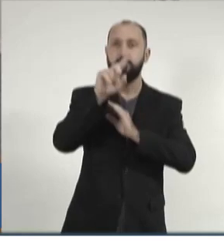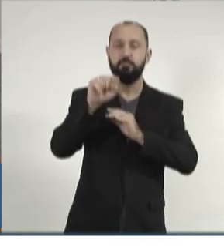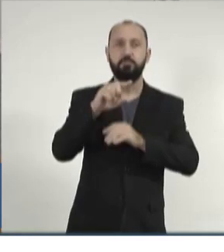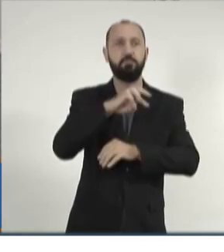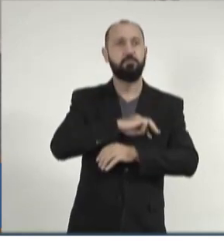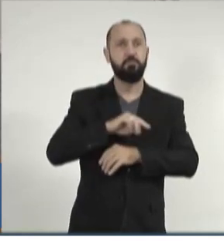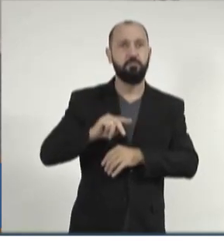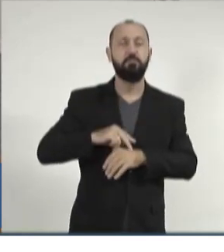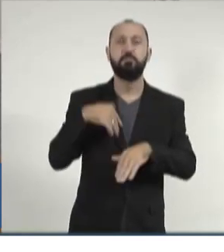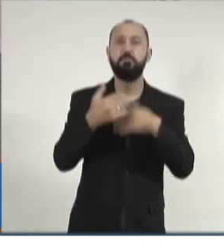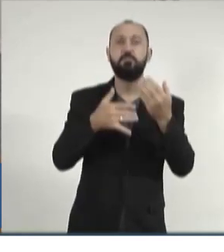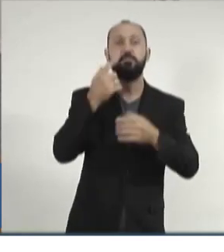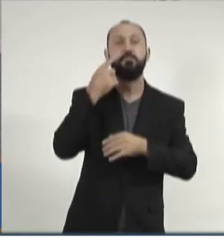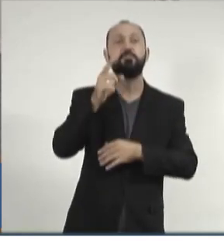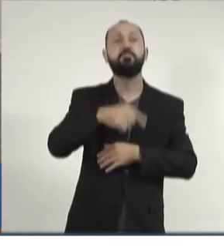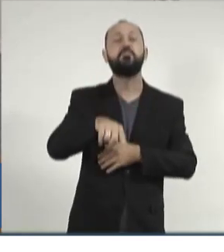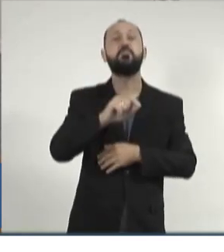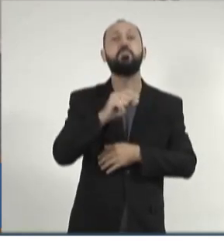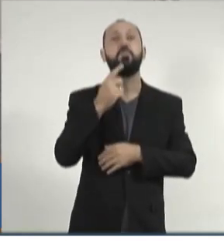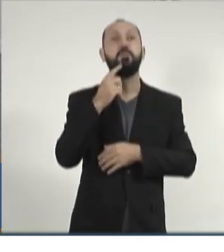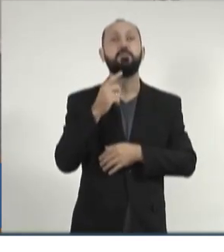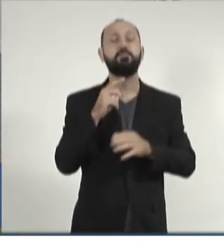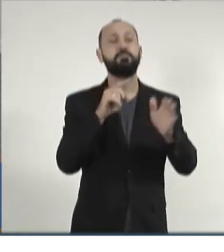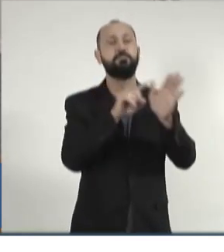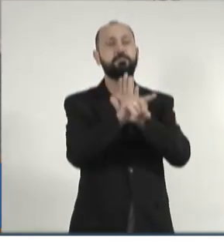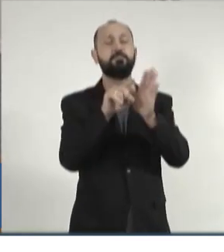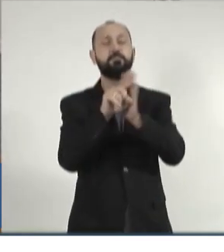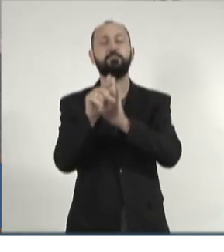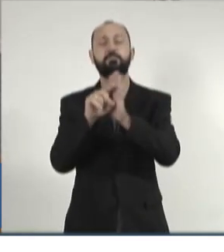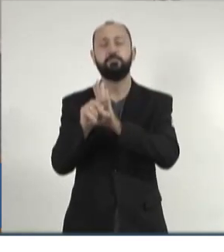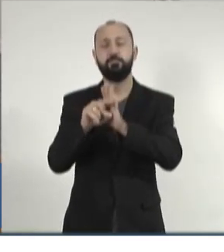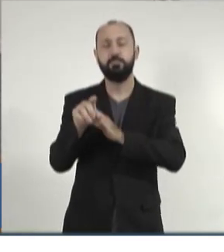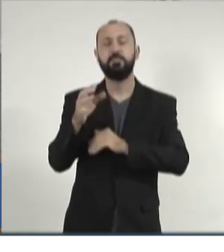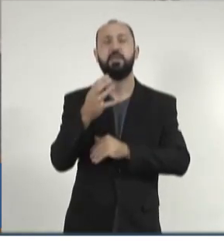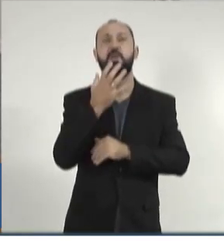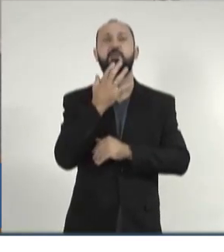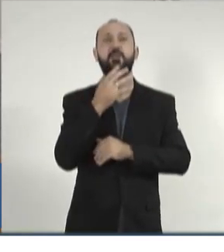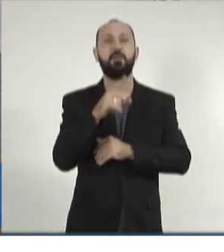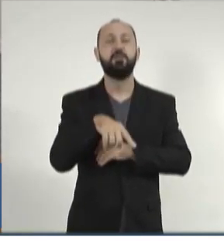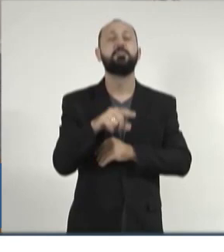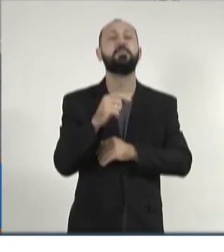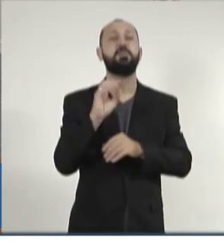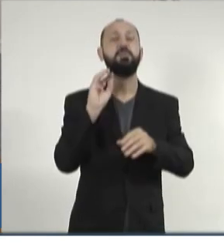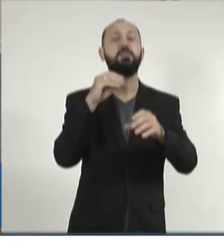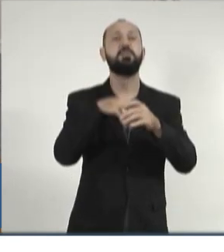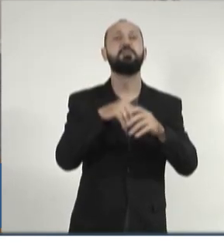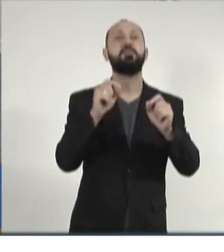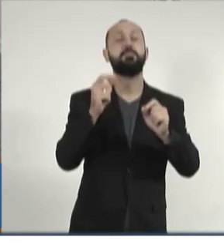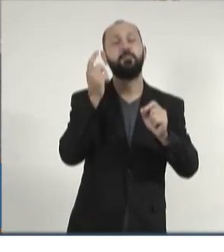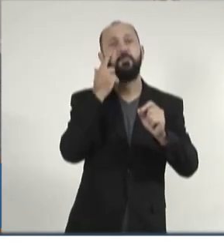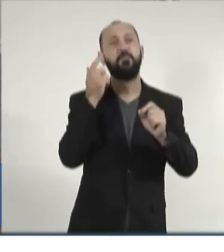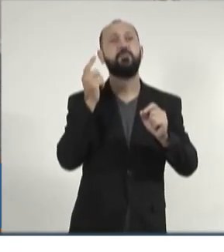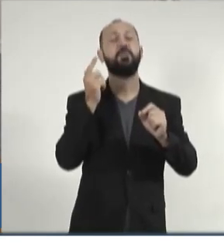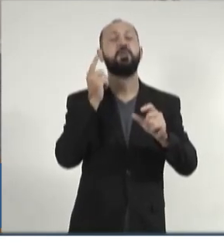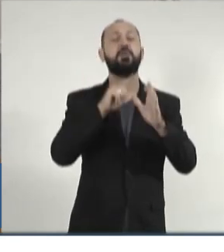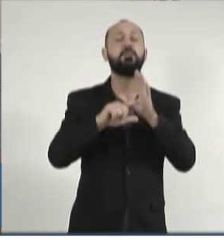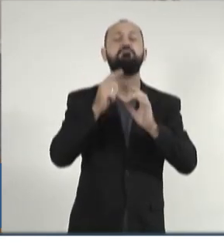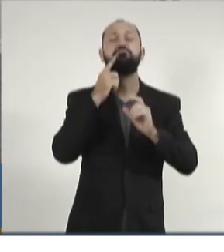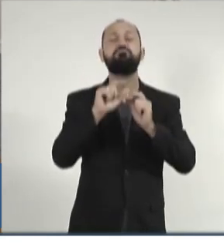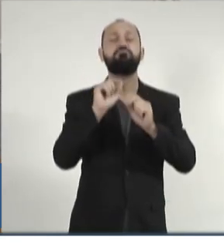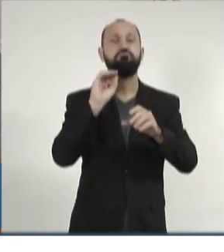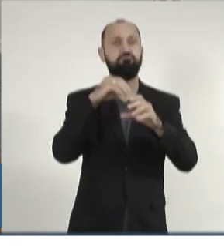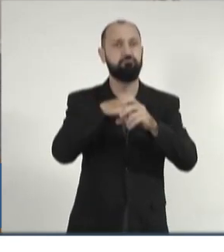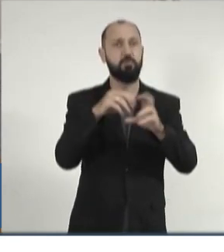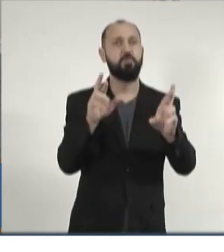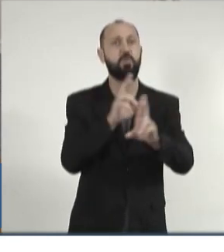Público desenvolveu, para que vocês disparem para todas as pessoas que vocês conhecerem, porque ali vocês vão poder olhar e às vezes identificar que o